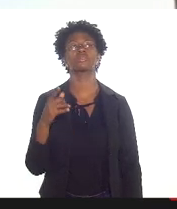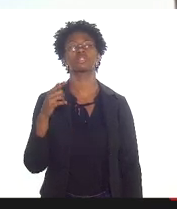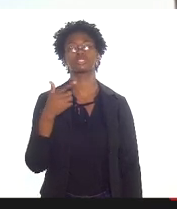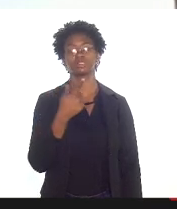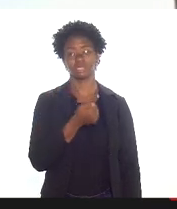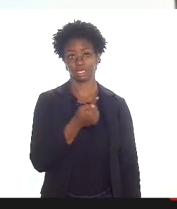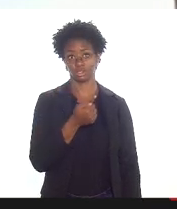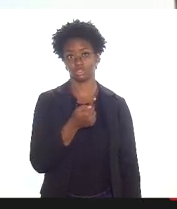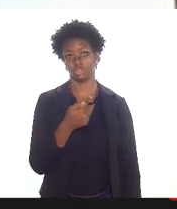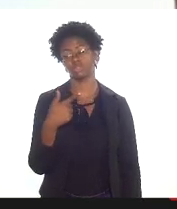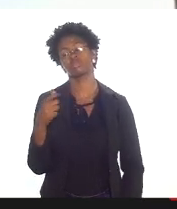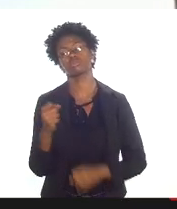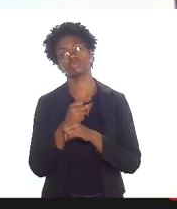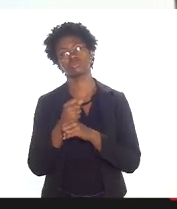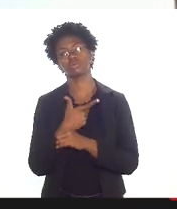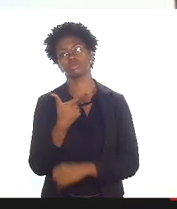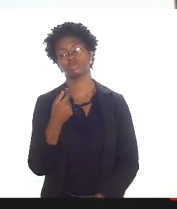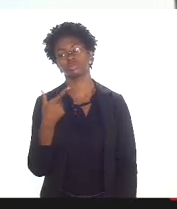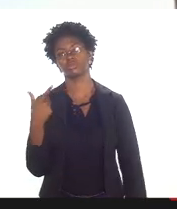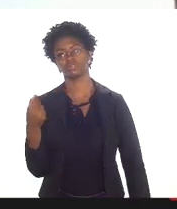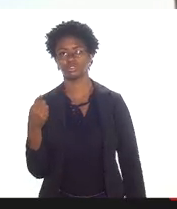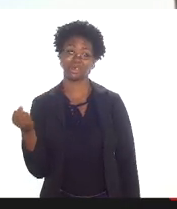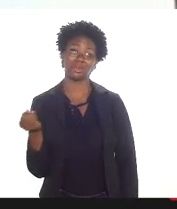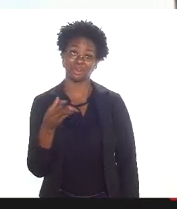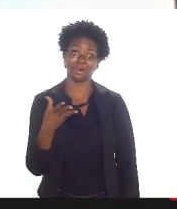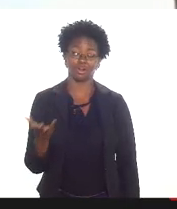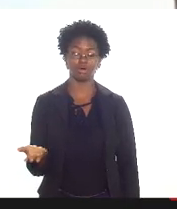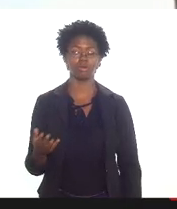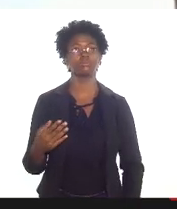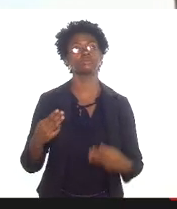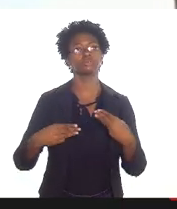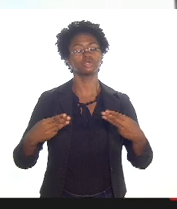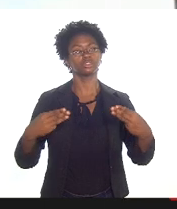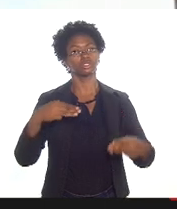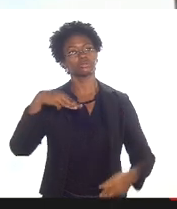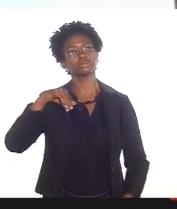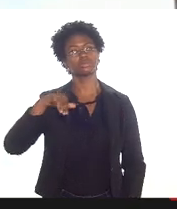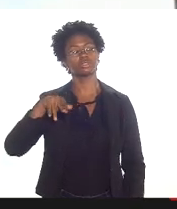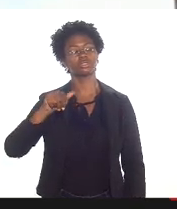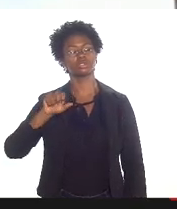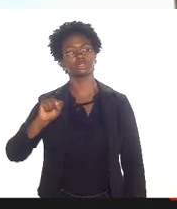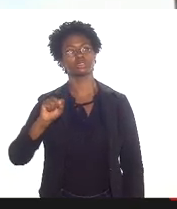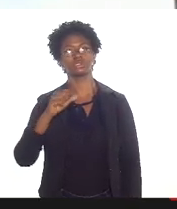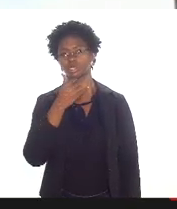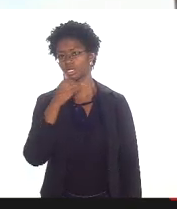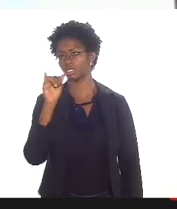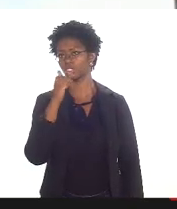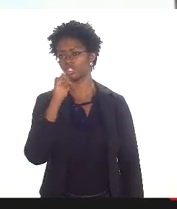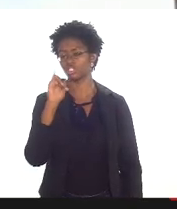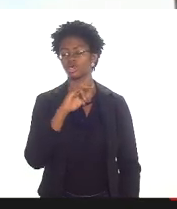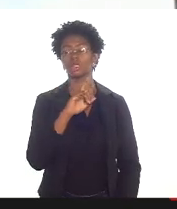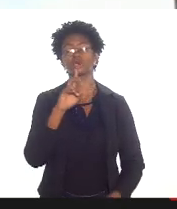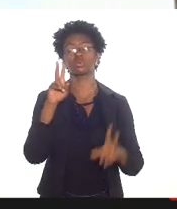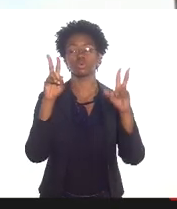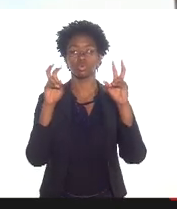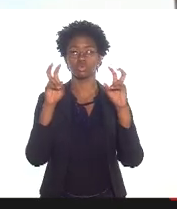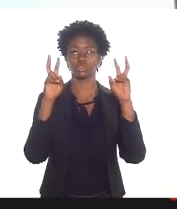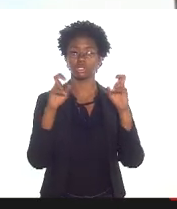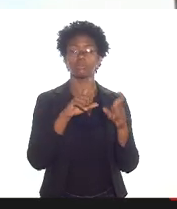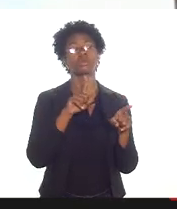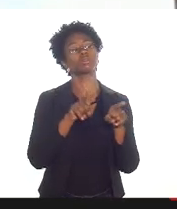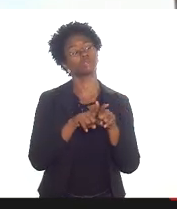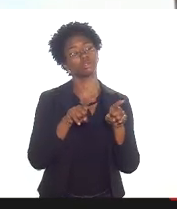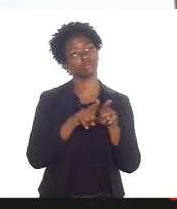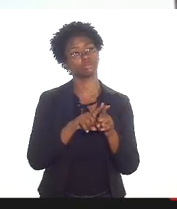2020, recentíssima, do Ministério de Minas e Energia, que diz respeito também